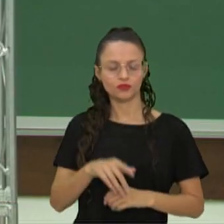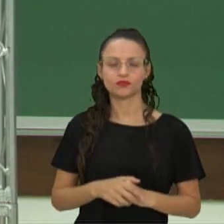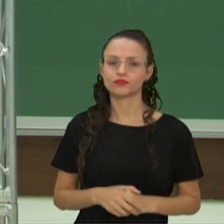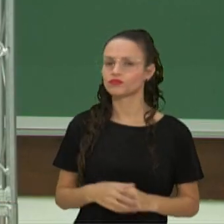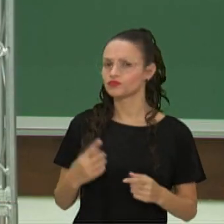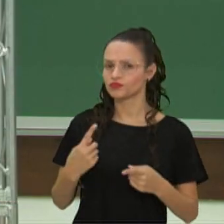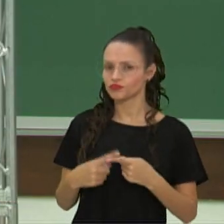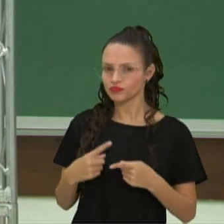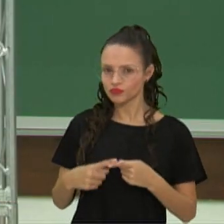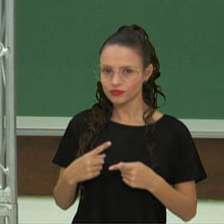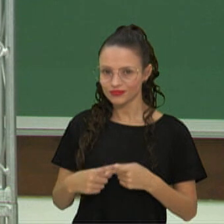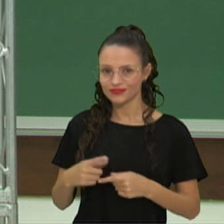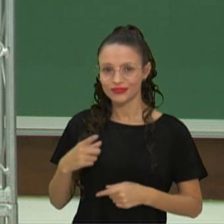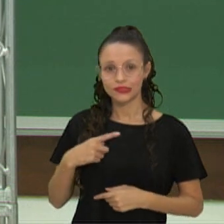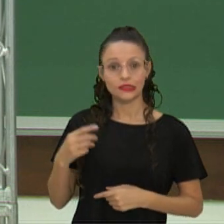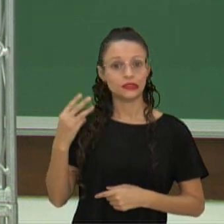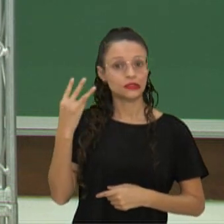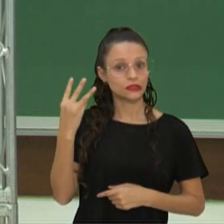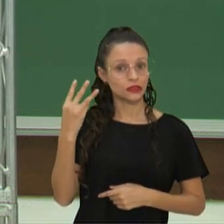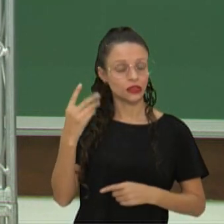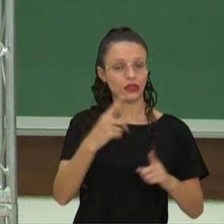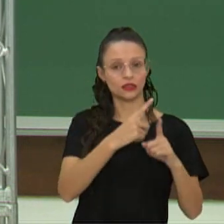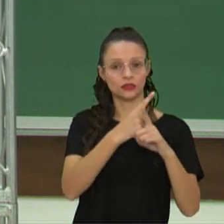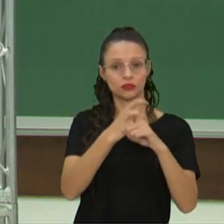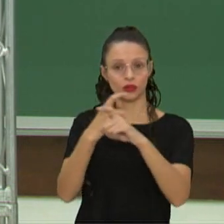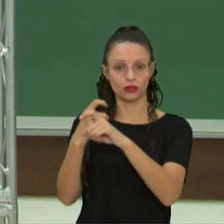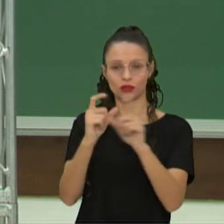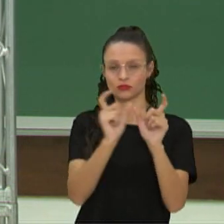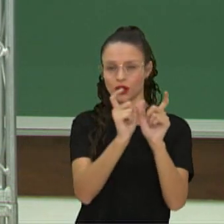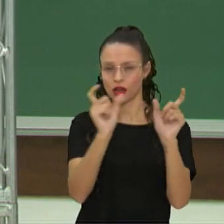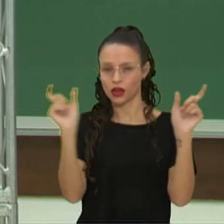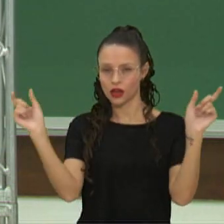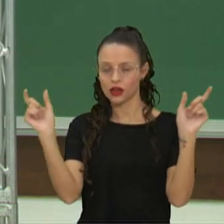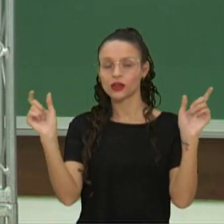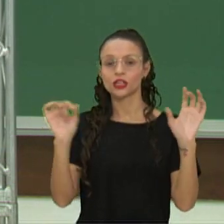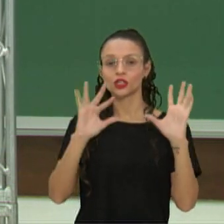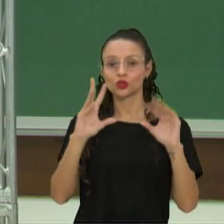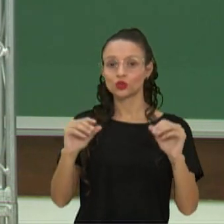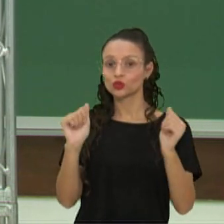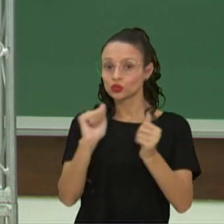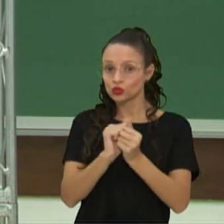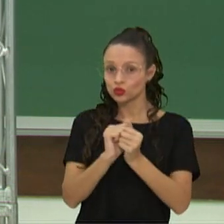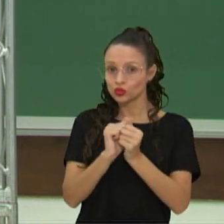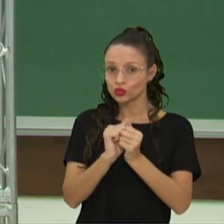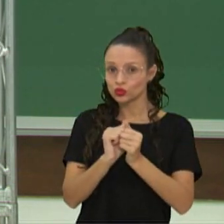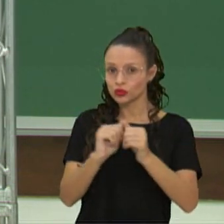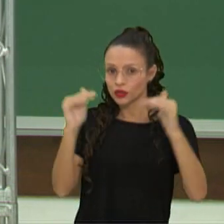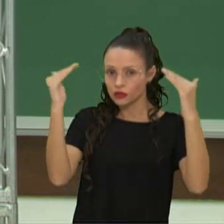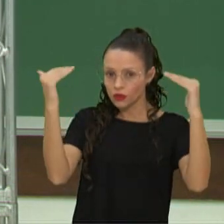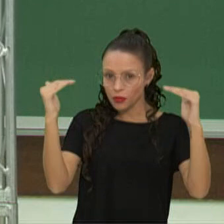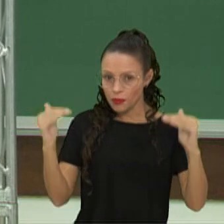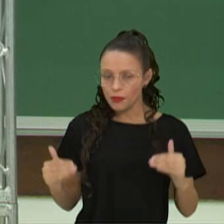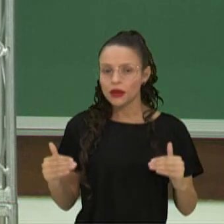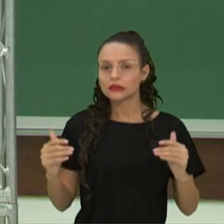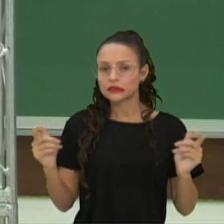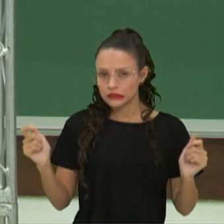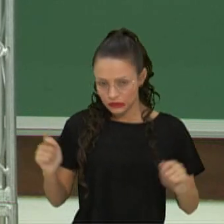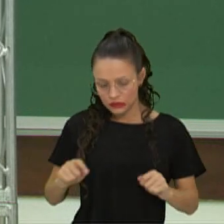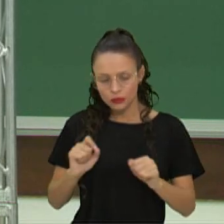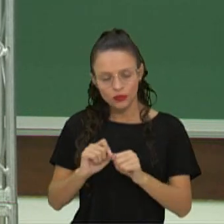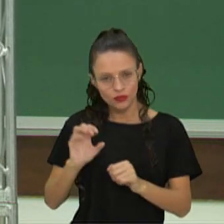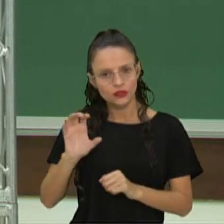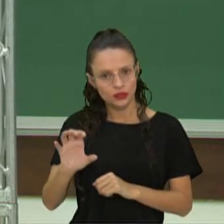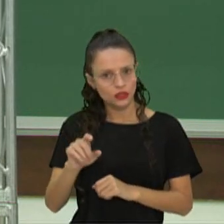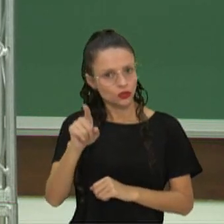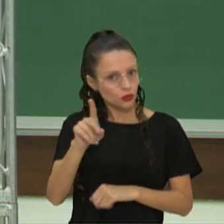é um desafio? Porque agora eu tenho 3 polinômios. Eu vou fazer as operações todas juntas. Dá para usar o mesmo algoritmo, professor? Dá, desde